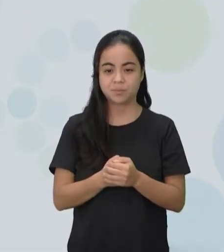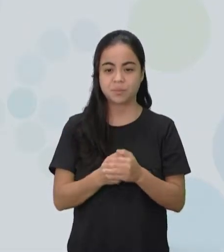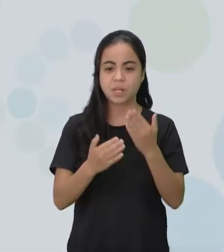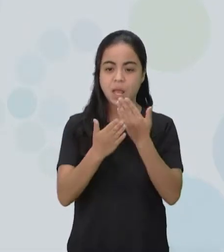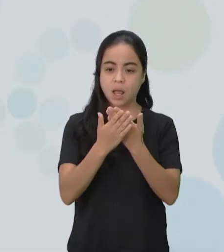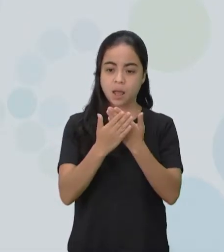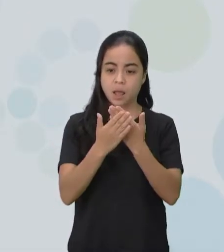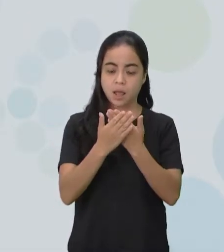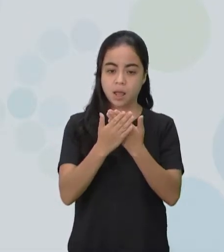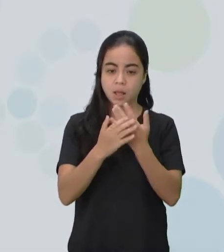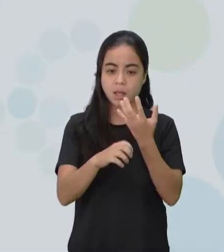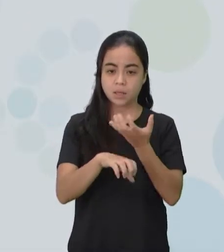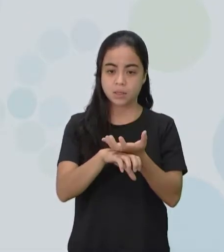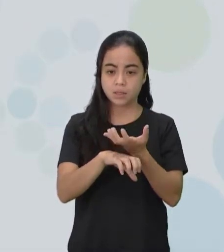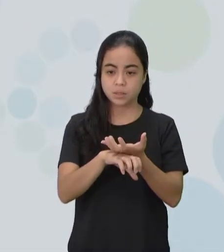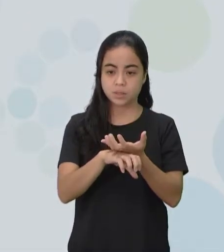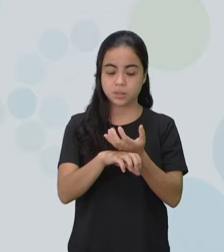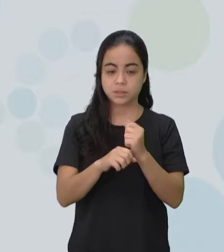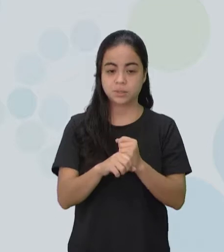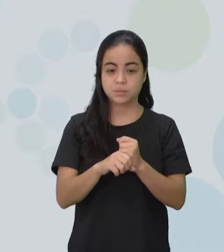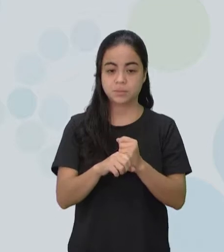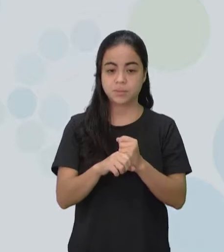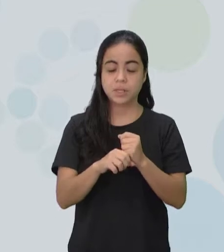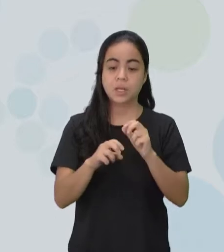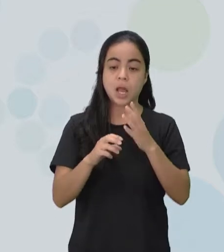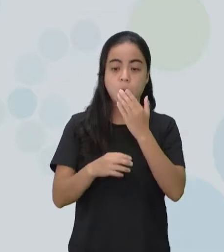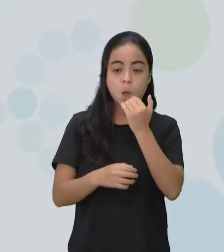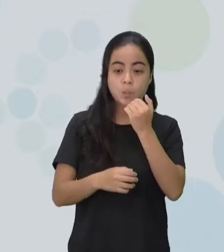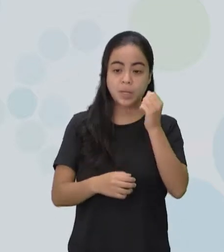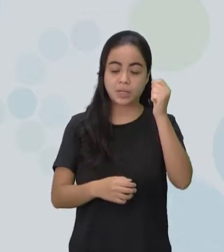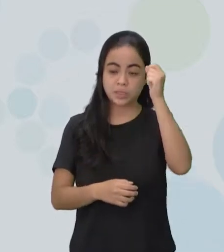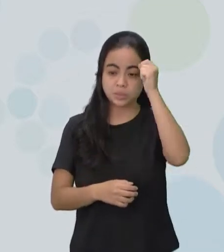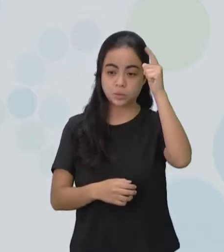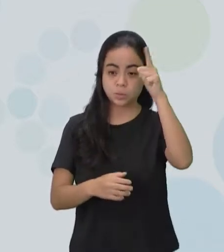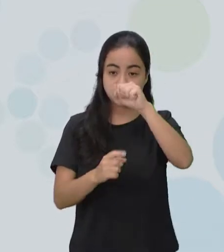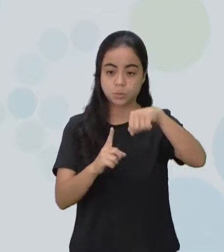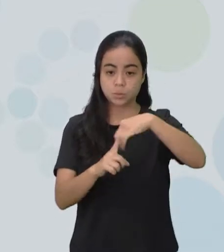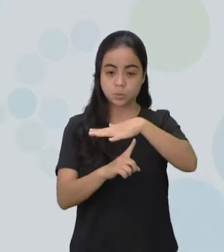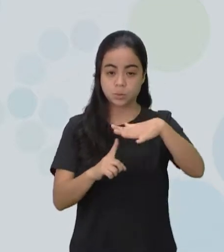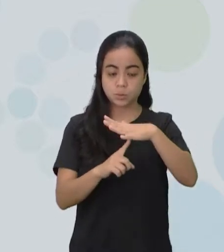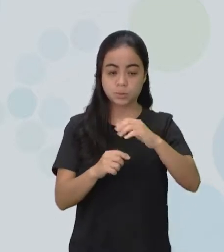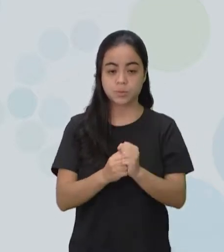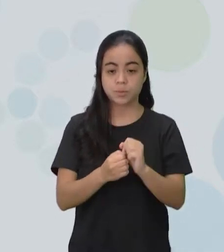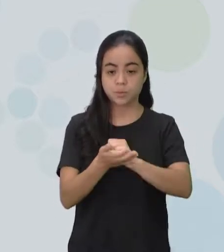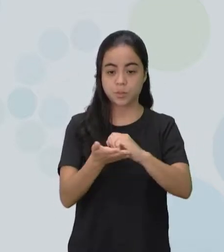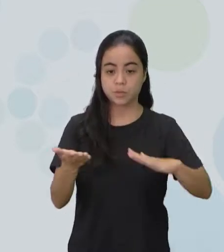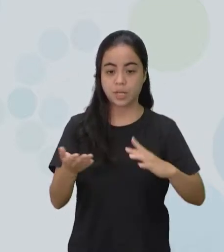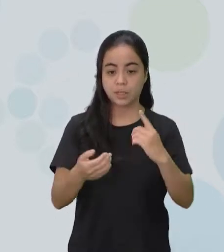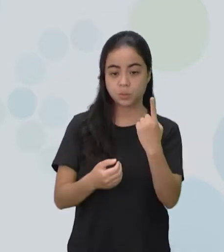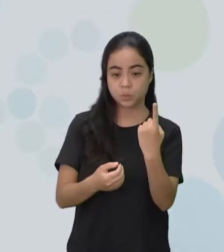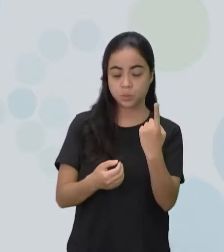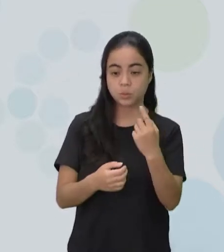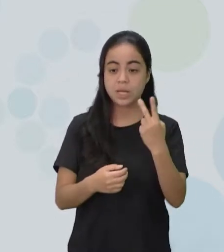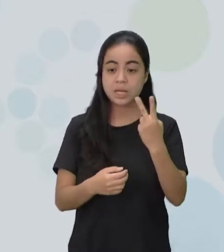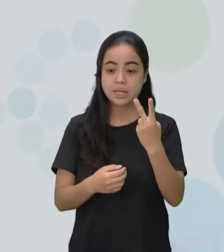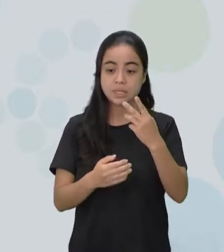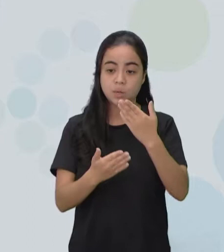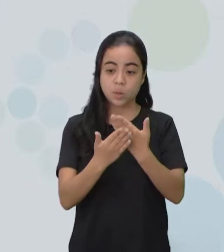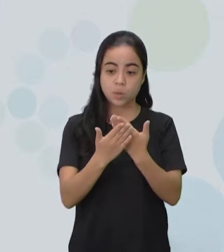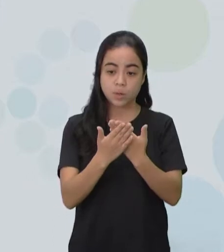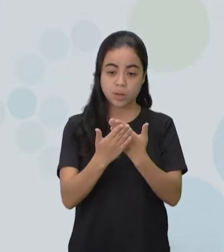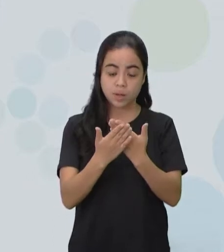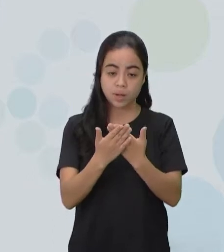nosso componente, que são os aspectos socioculturais da alimentação, da atividade número 1 e a nossa segunda aula